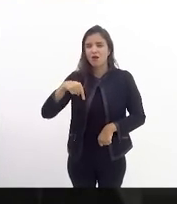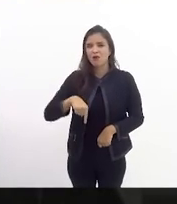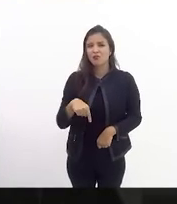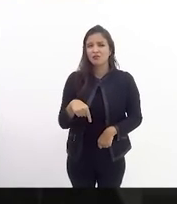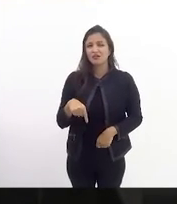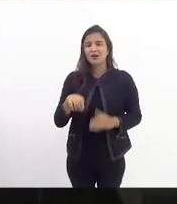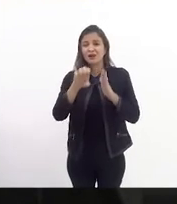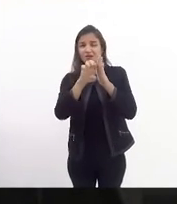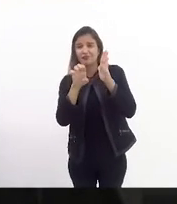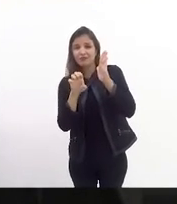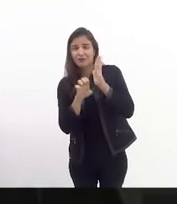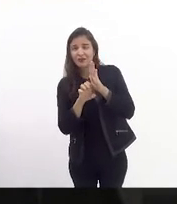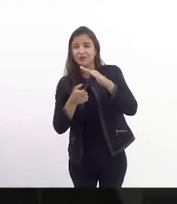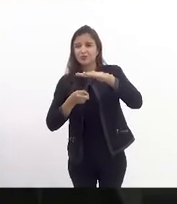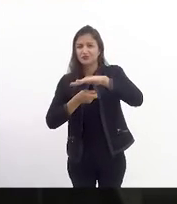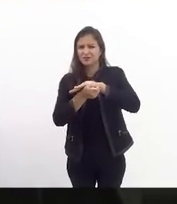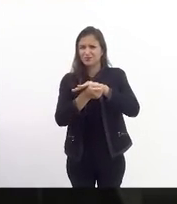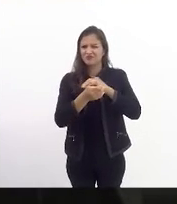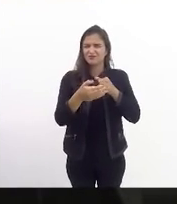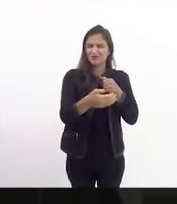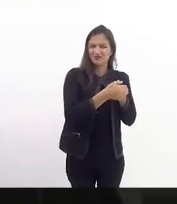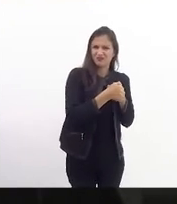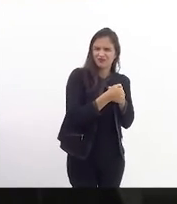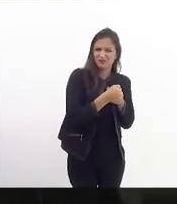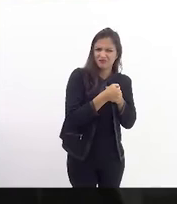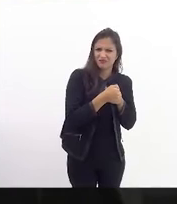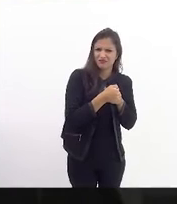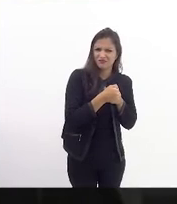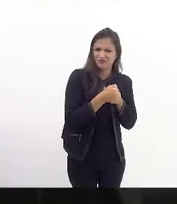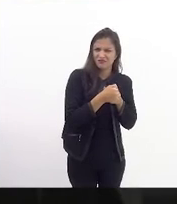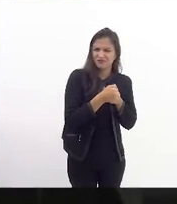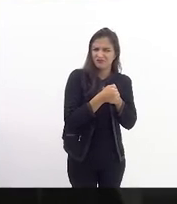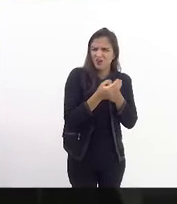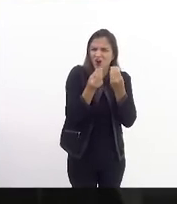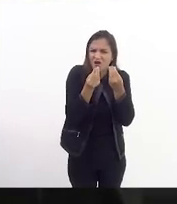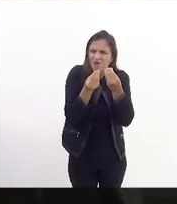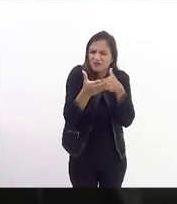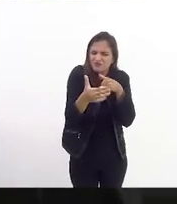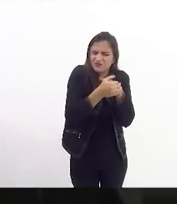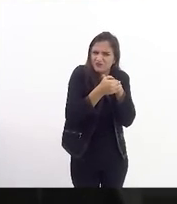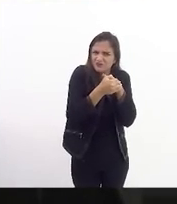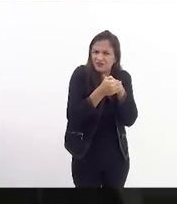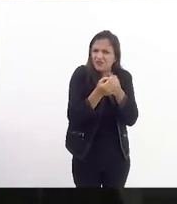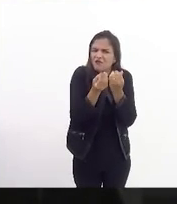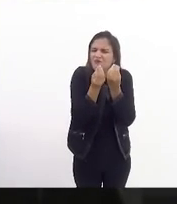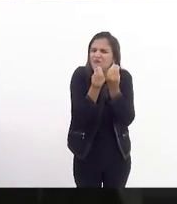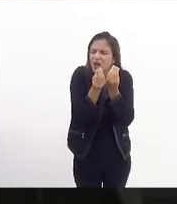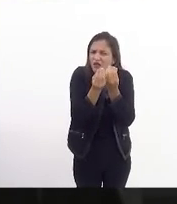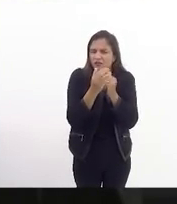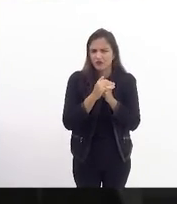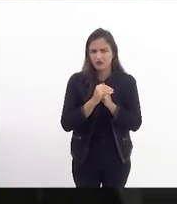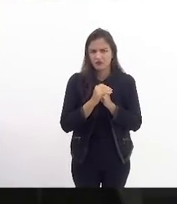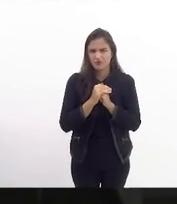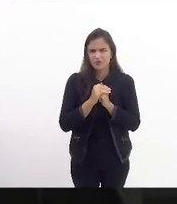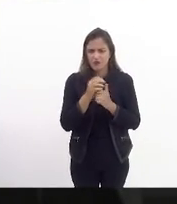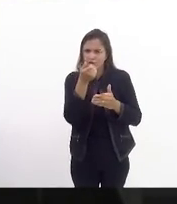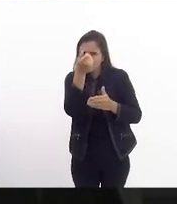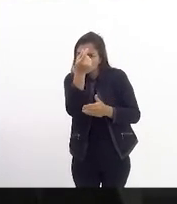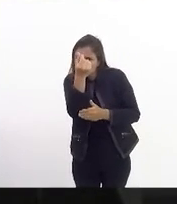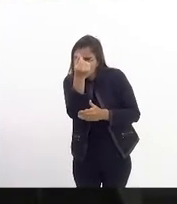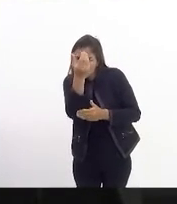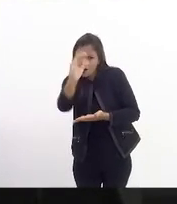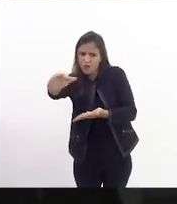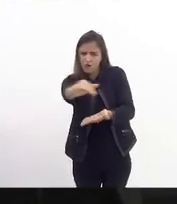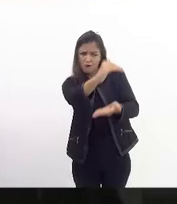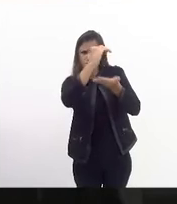emendas de orçamento secreto? Como secreto? O orçamento é público. O